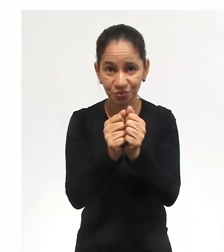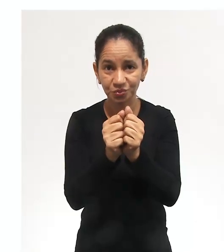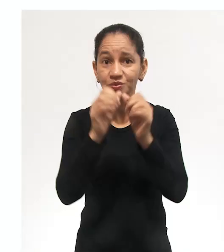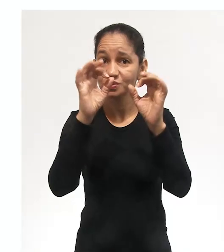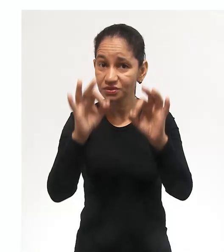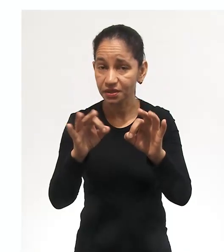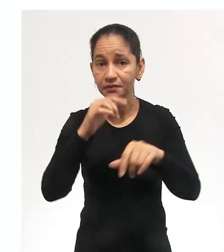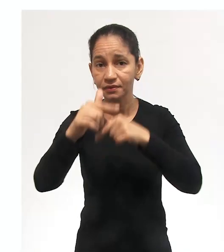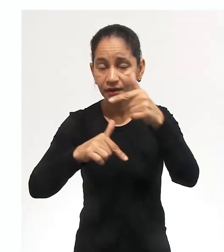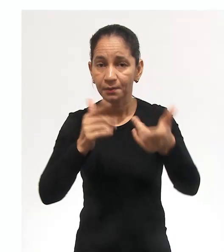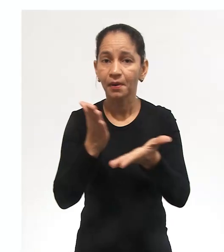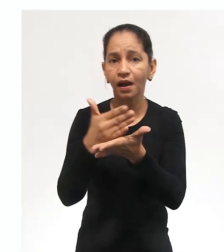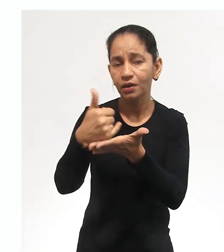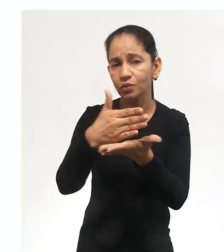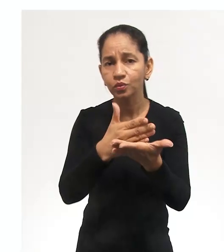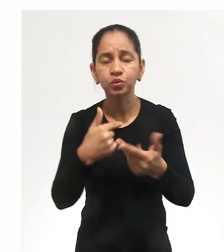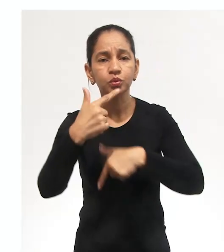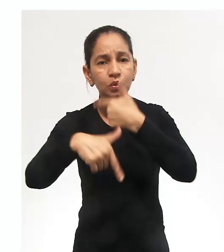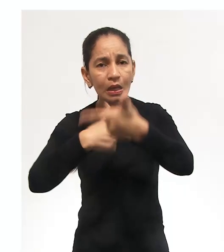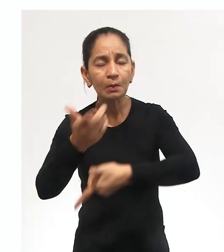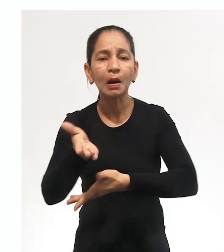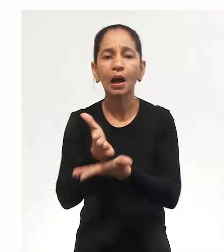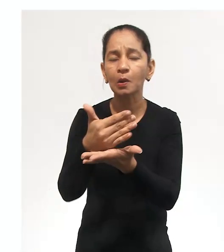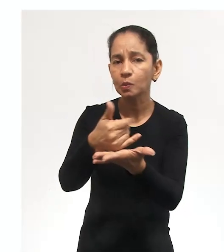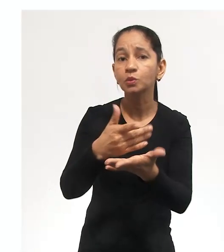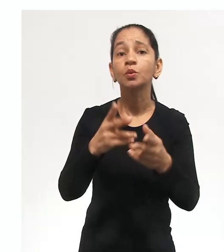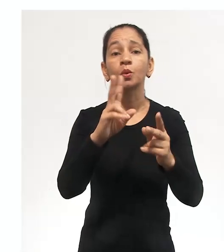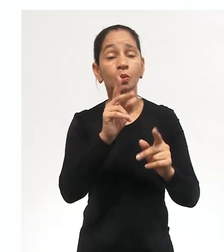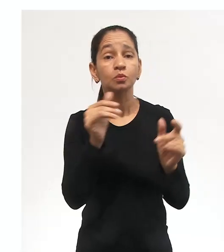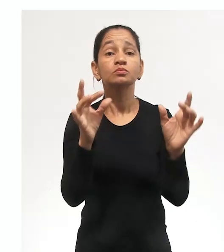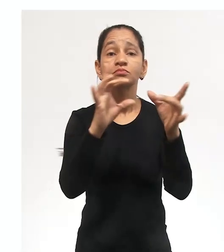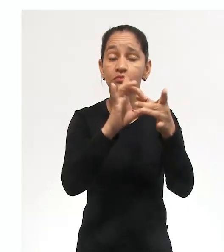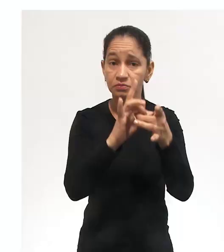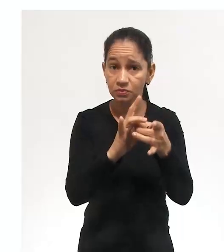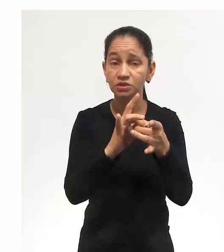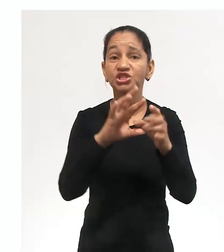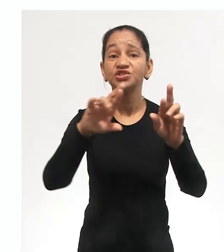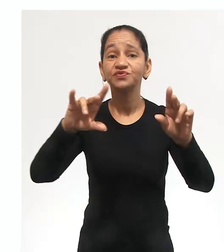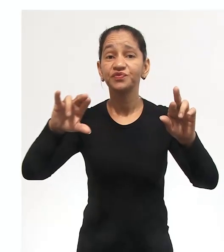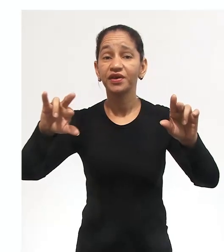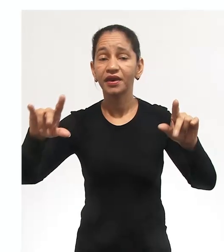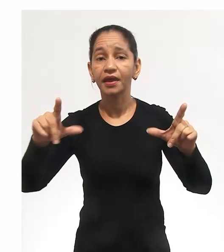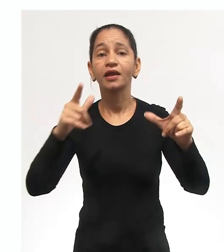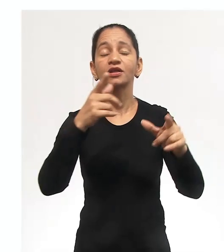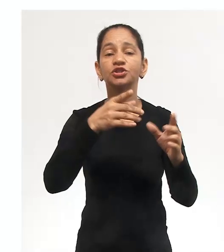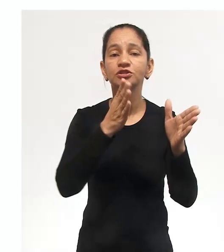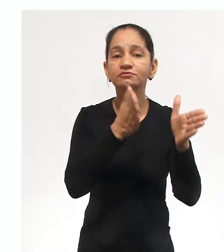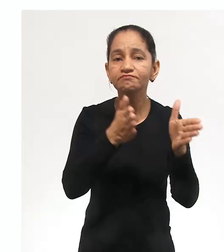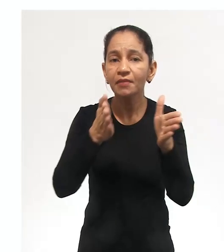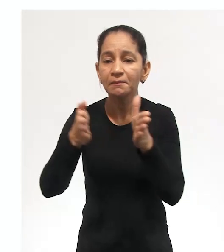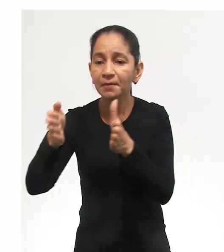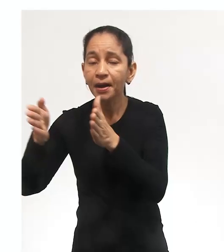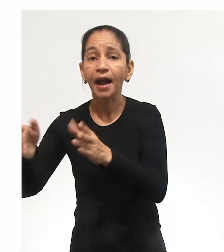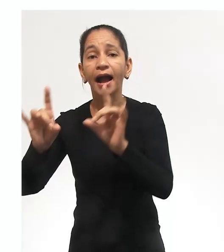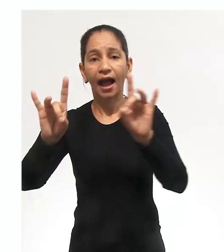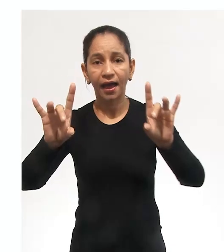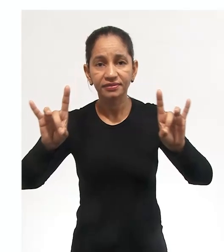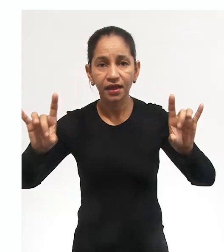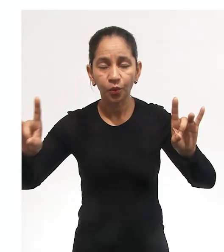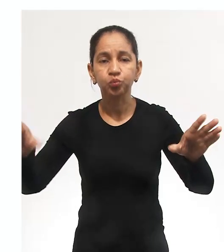Que nós temos ali o conjunto ó, da União, estados, Distrito Federal e municípios, né? Cada qual com suas